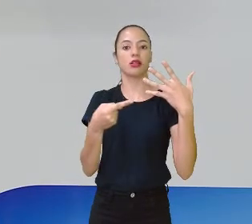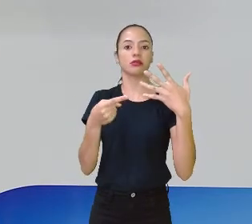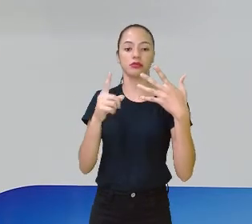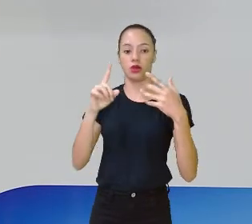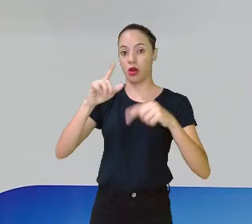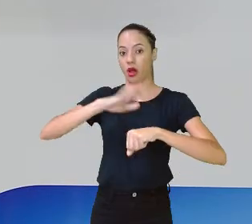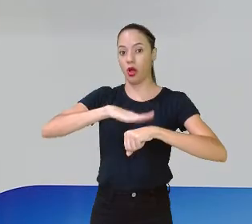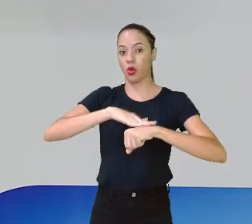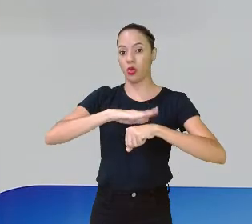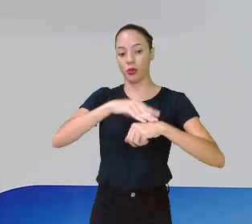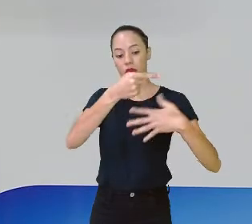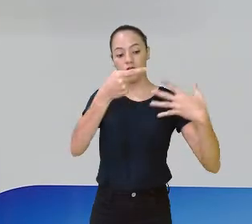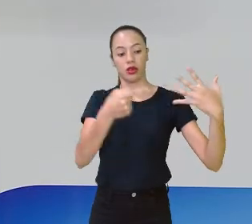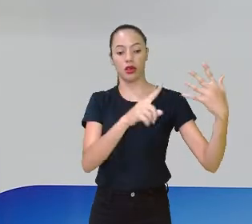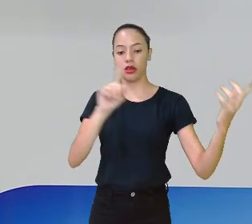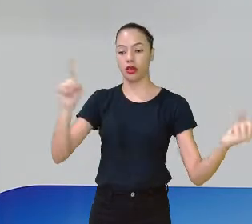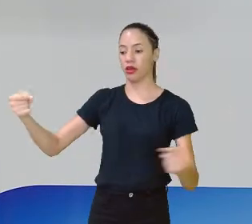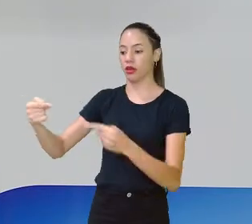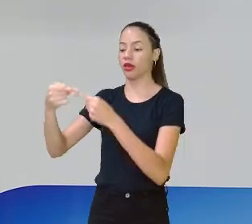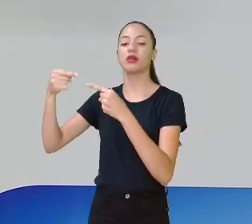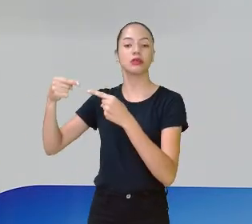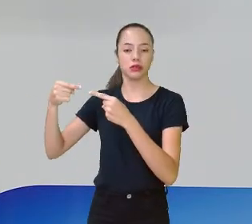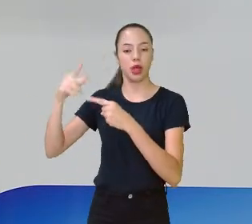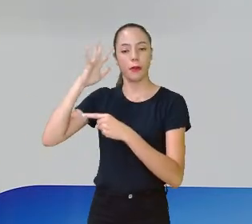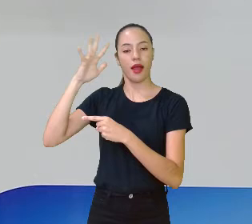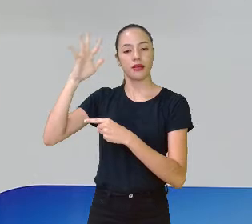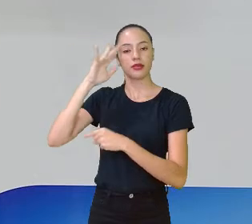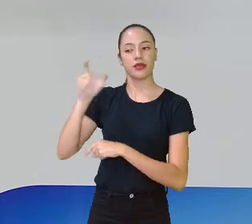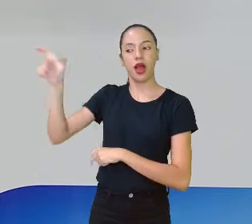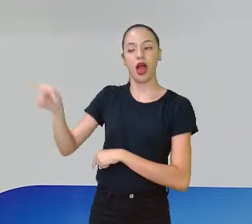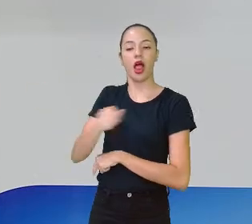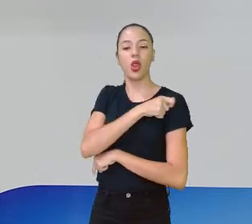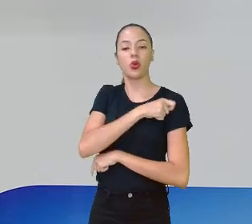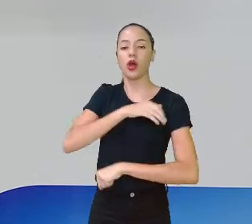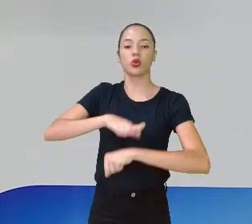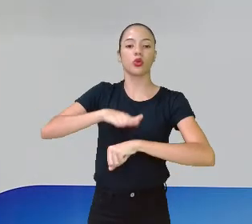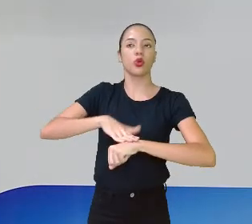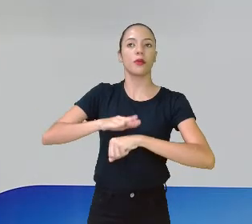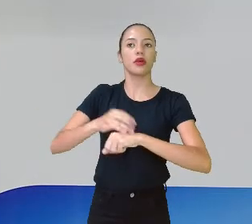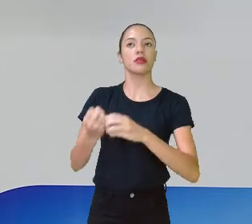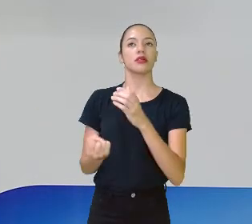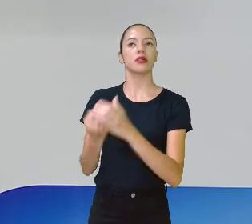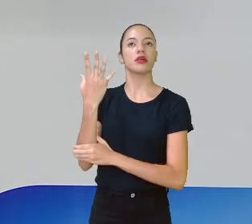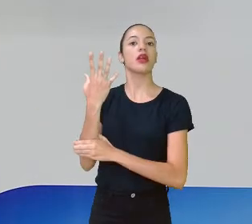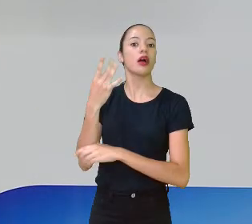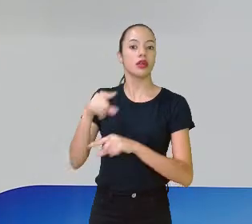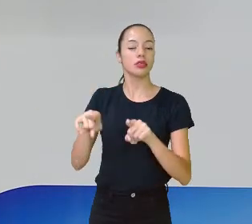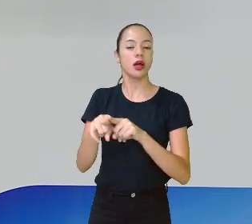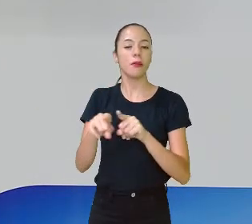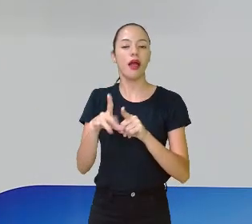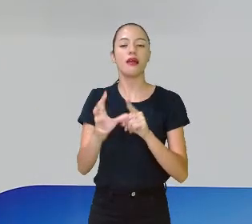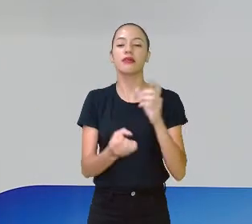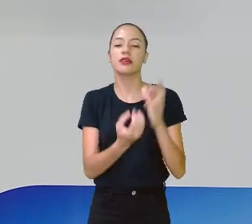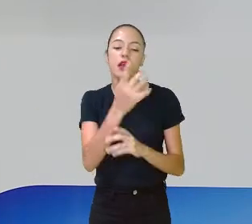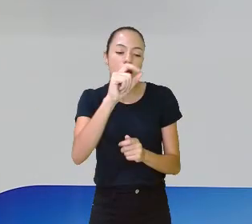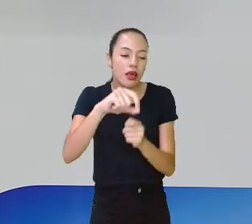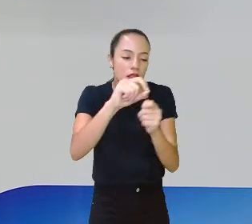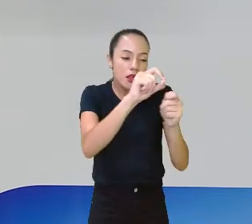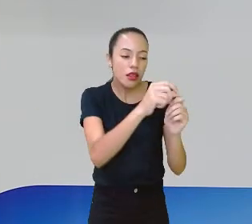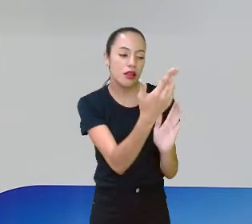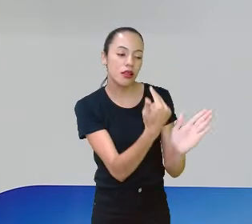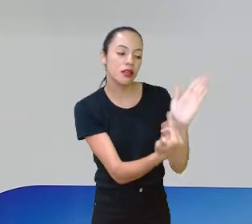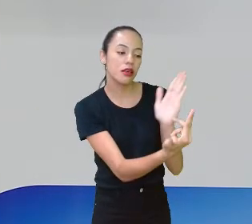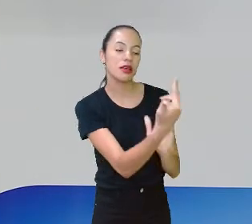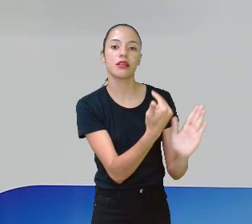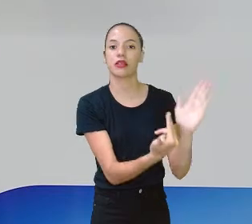autonomia. Imagine ele ter autonomia de criar e recriar, montar, fazer um